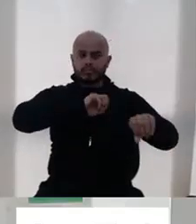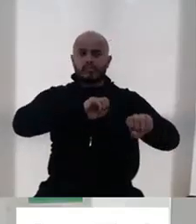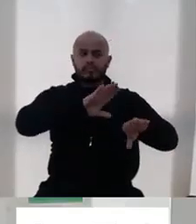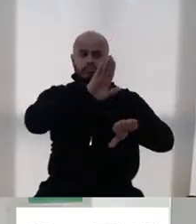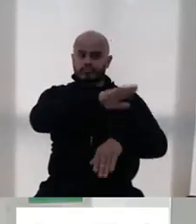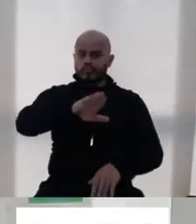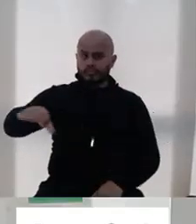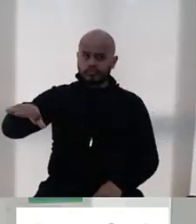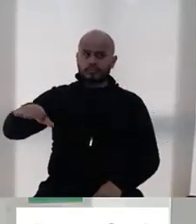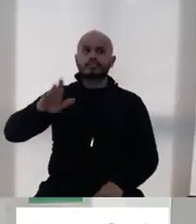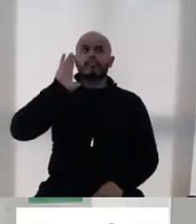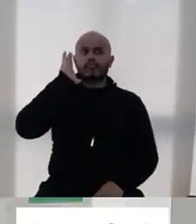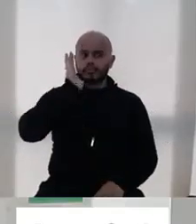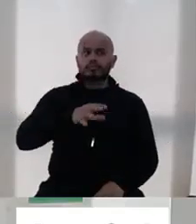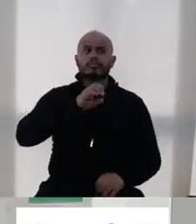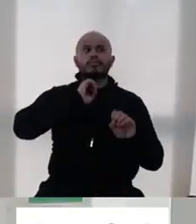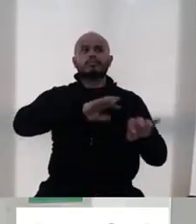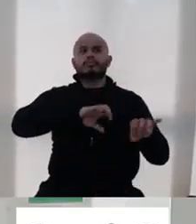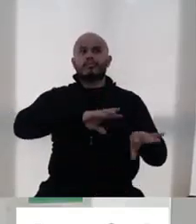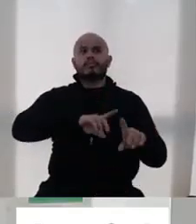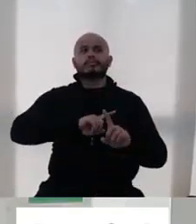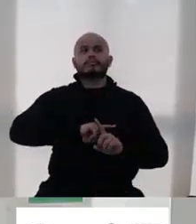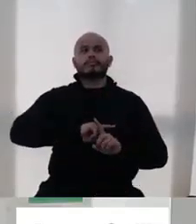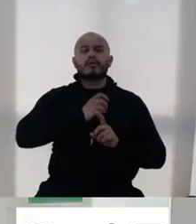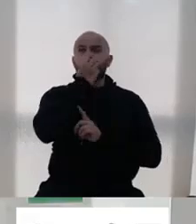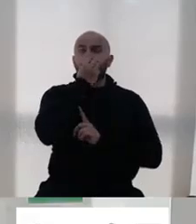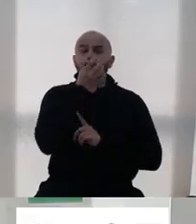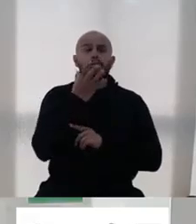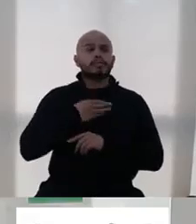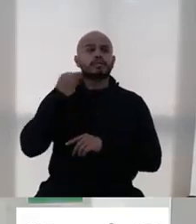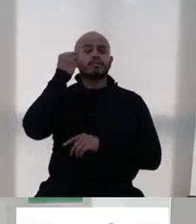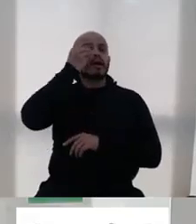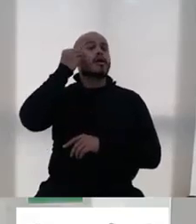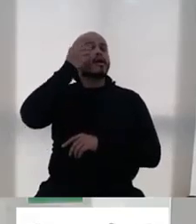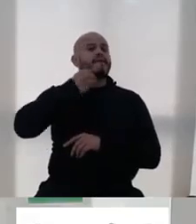das coisas muito boas na minha experiência de vida.